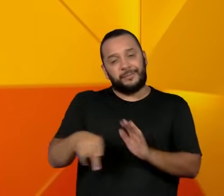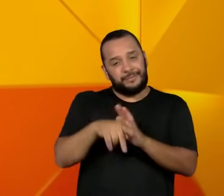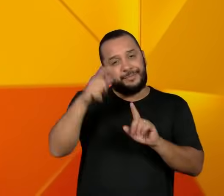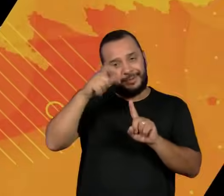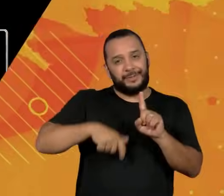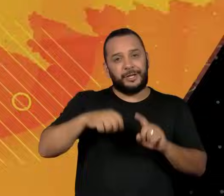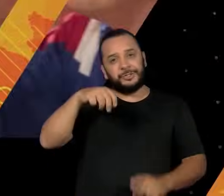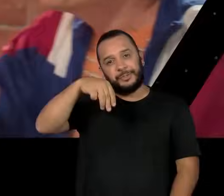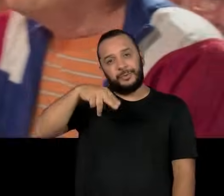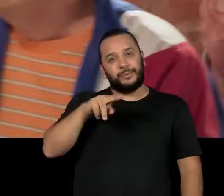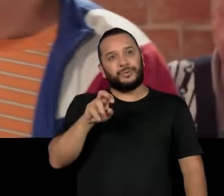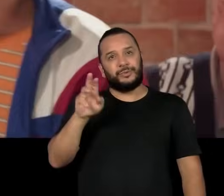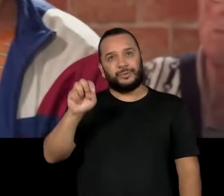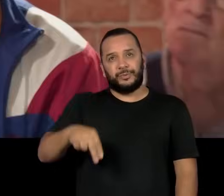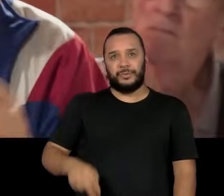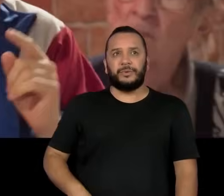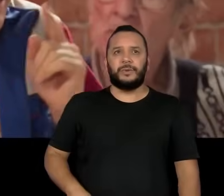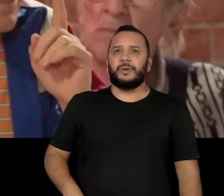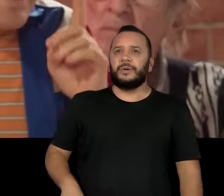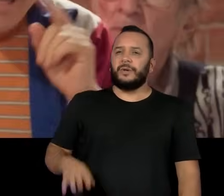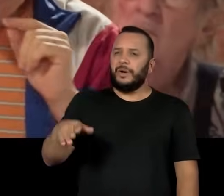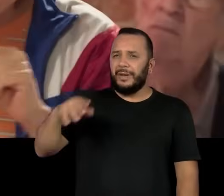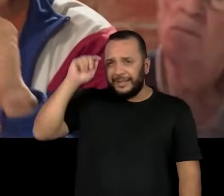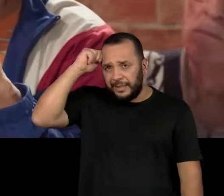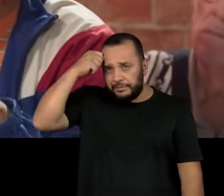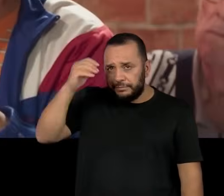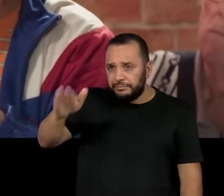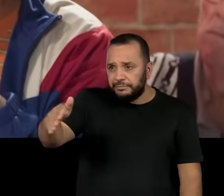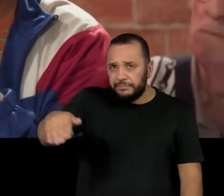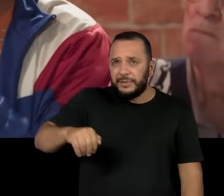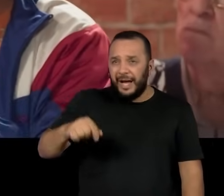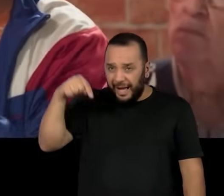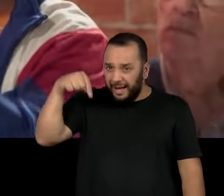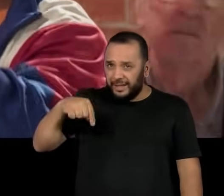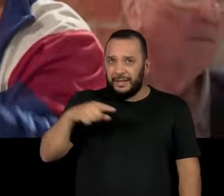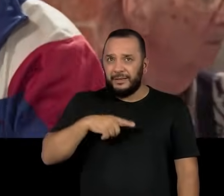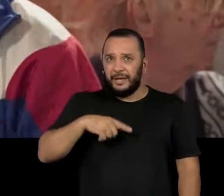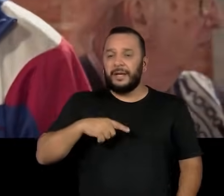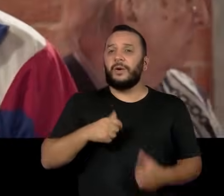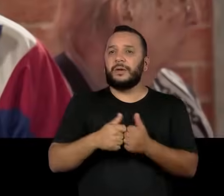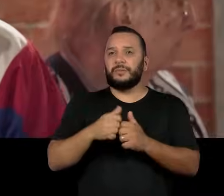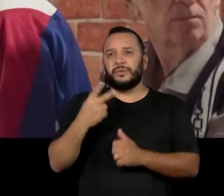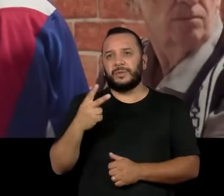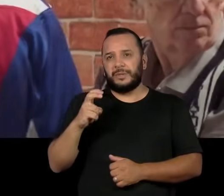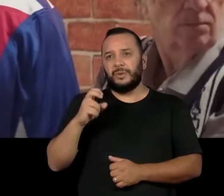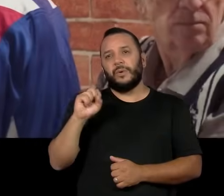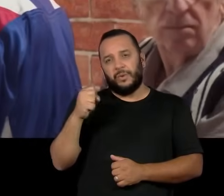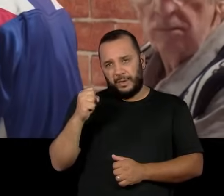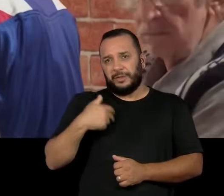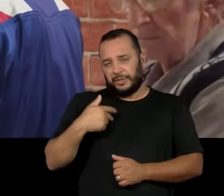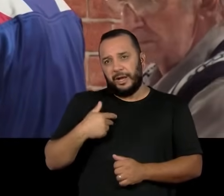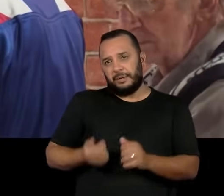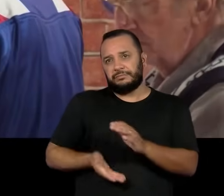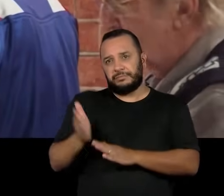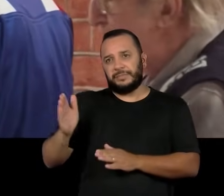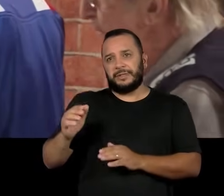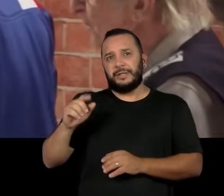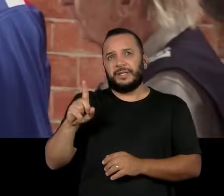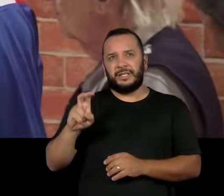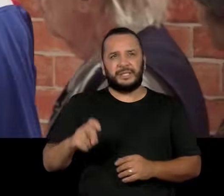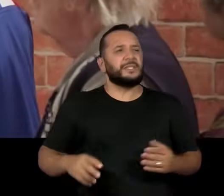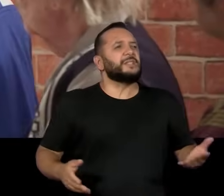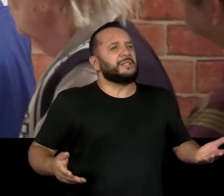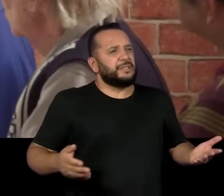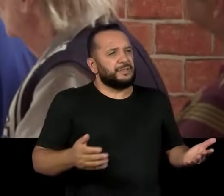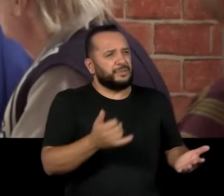Vamos lá? Ô, Negão, sabe dizer se aqui passa o 258 para Praça 15? Com todo